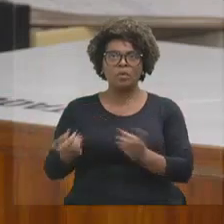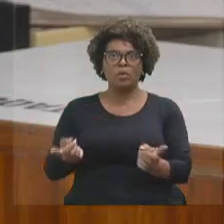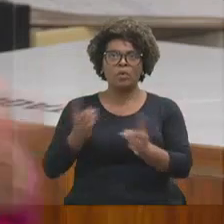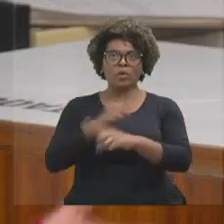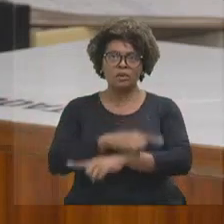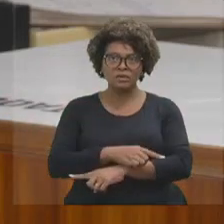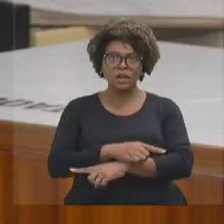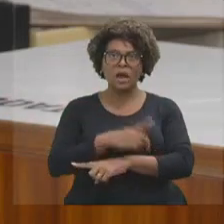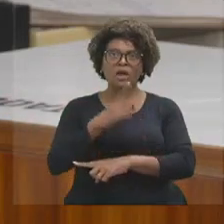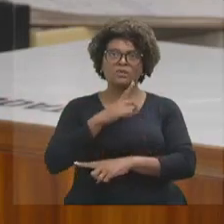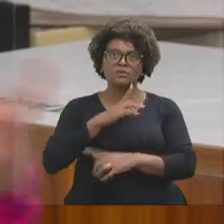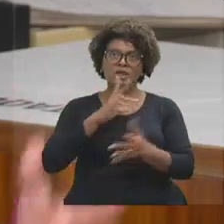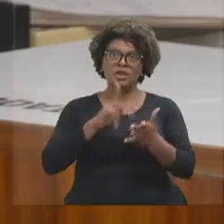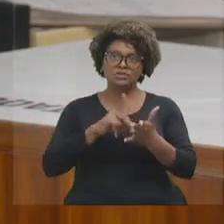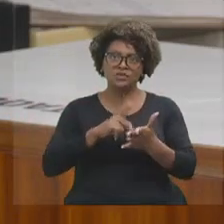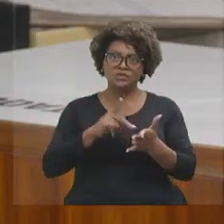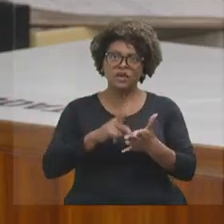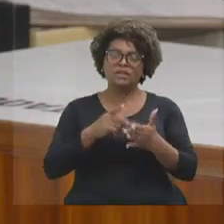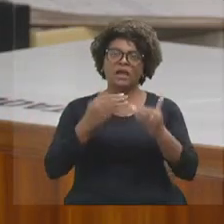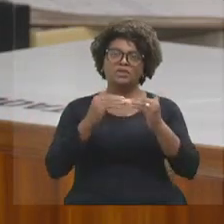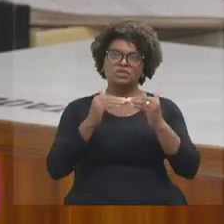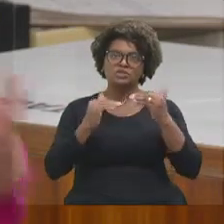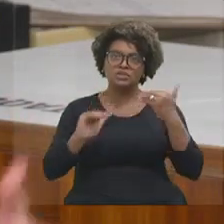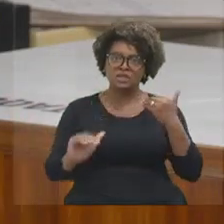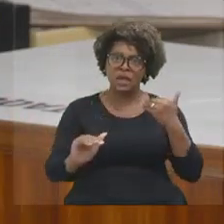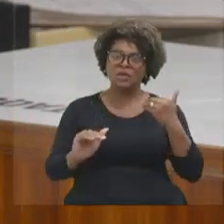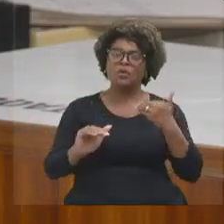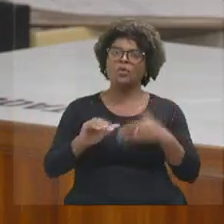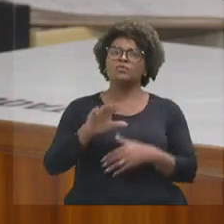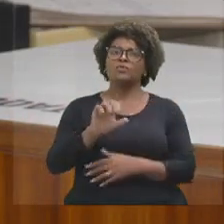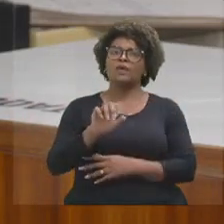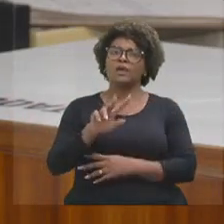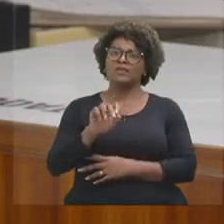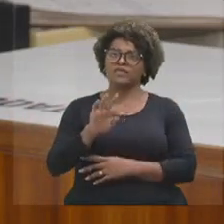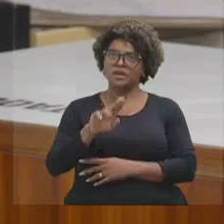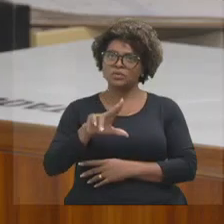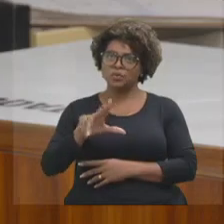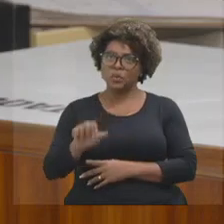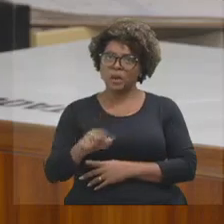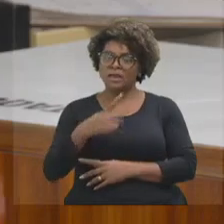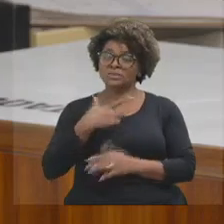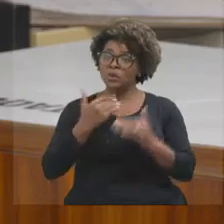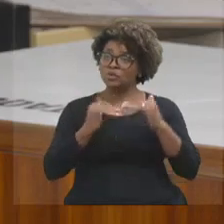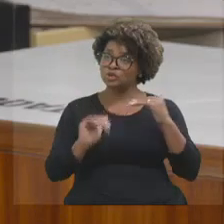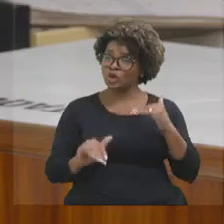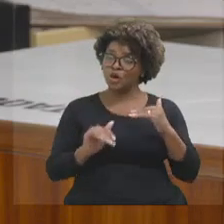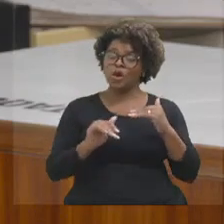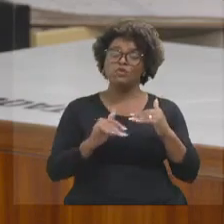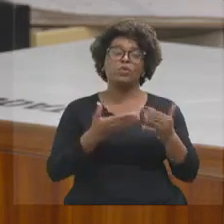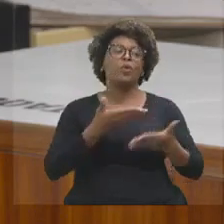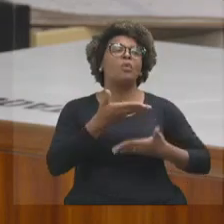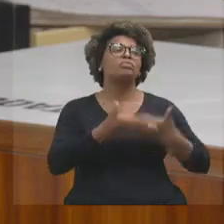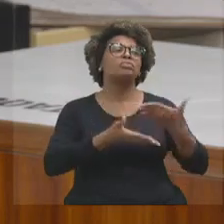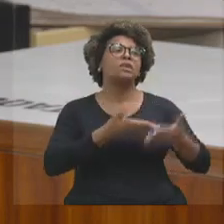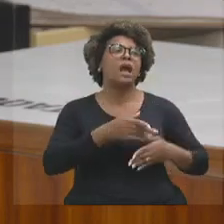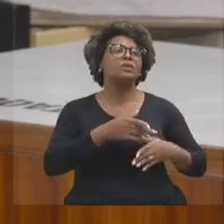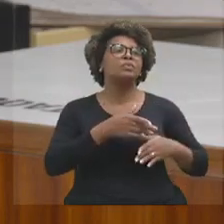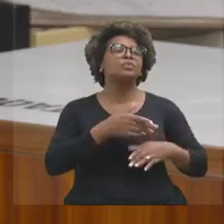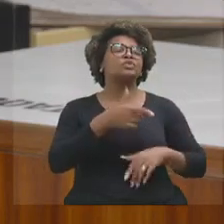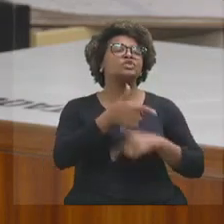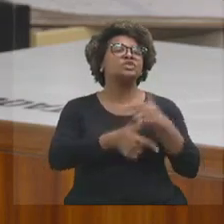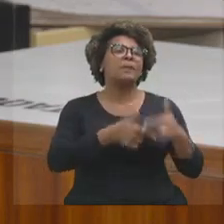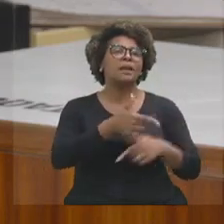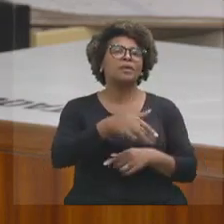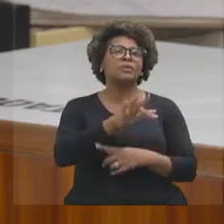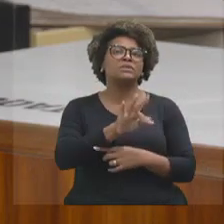discordâncias eventuais a gente tem discordância em relação ao trato com os trabalhadores da famig por exemplo em relação a relação com algumas OAS mas a